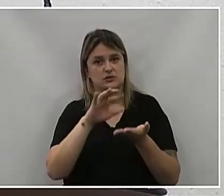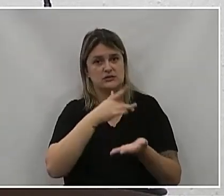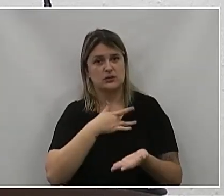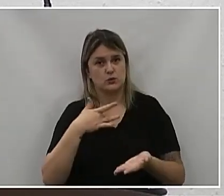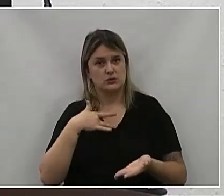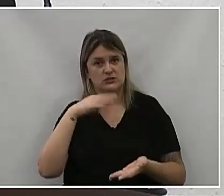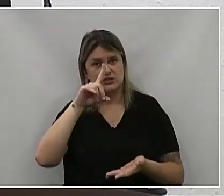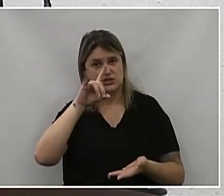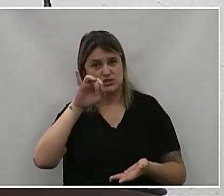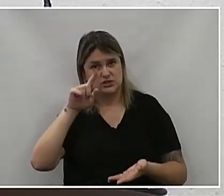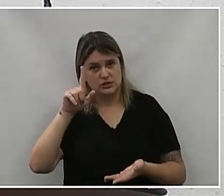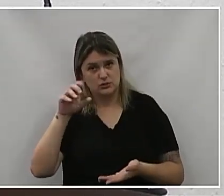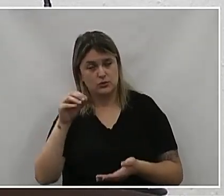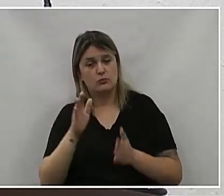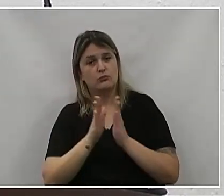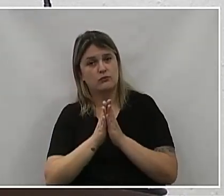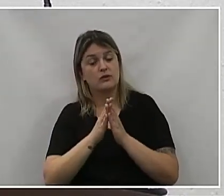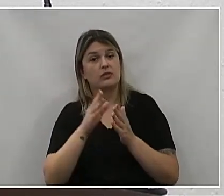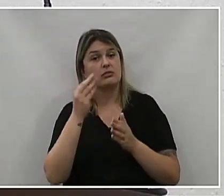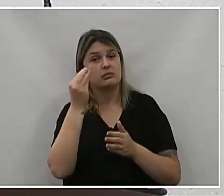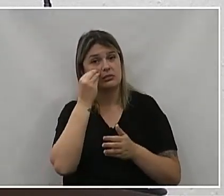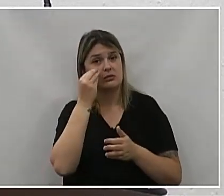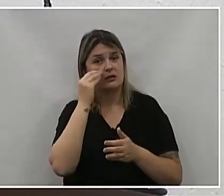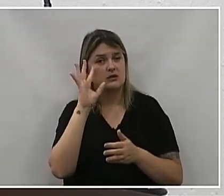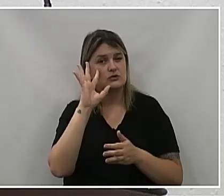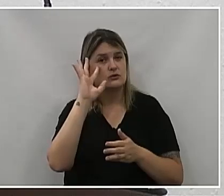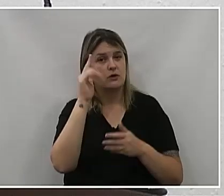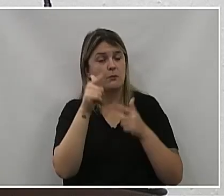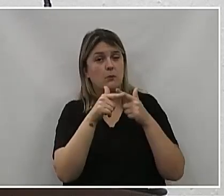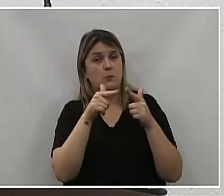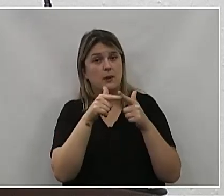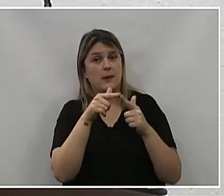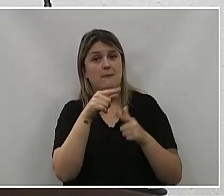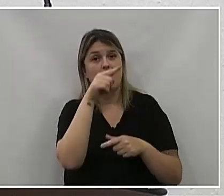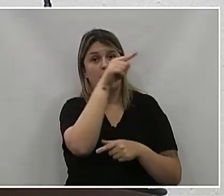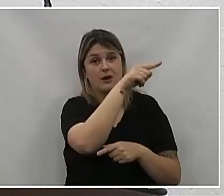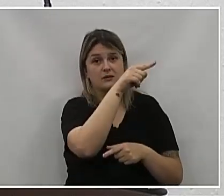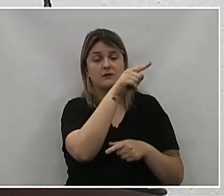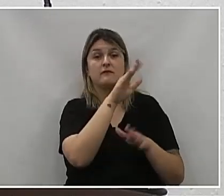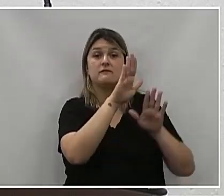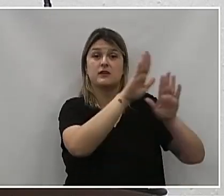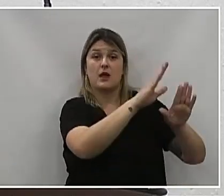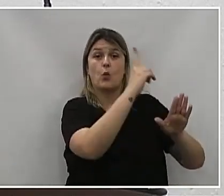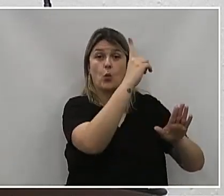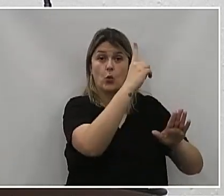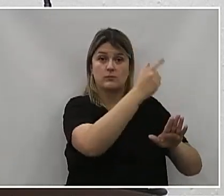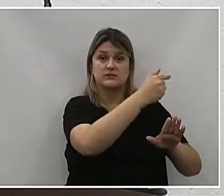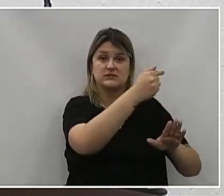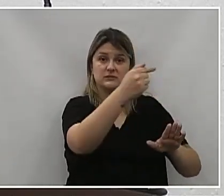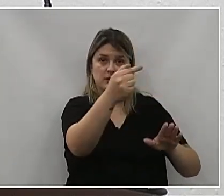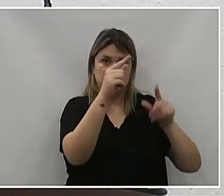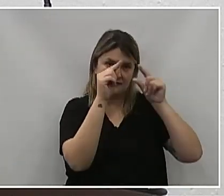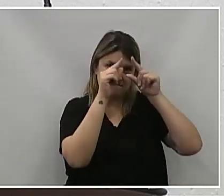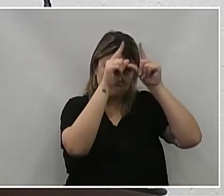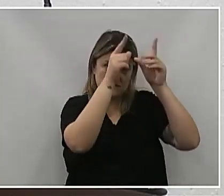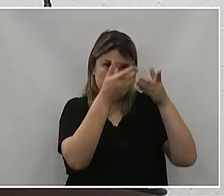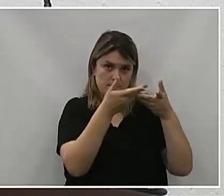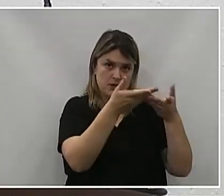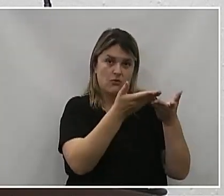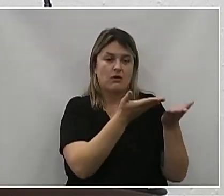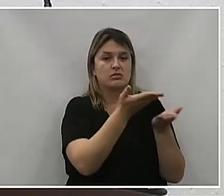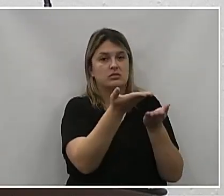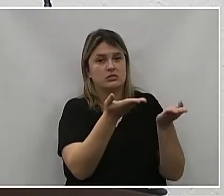de saúde, Diego, tenta resolver esse problema de saúde lá, deixa um enfermeiro lá durante o dia para que atenda a